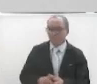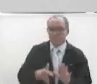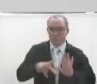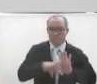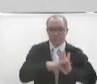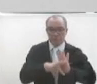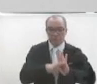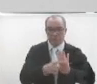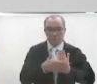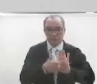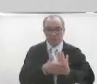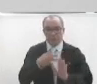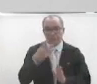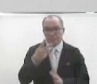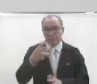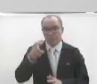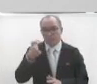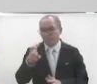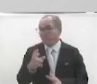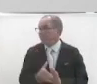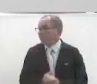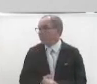legislativo 38/95